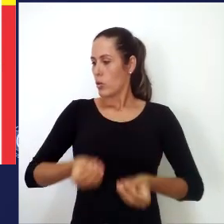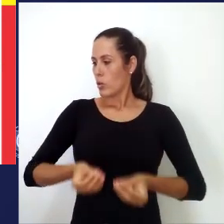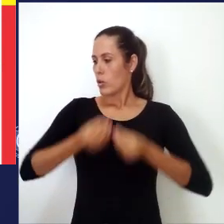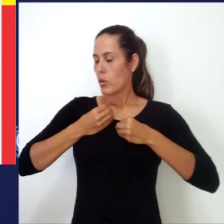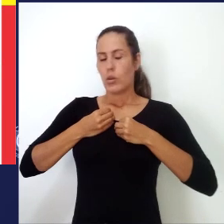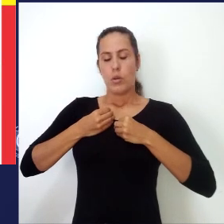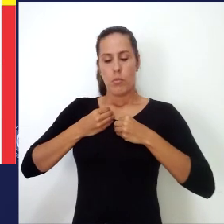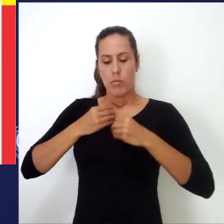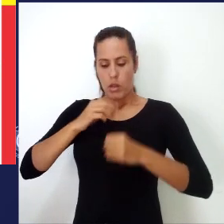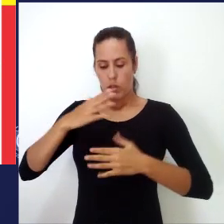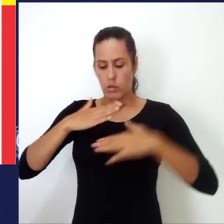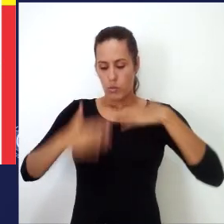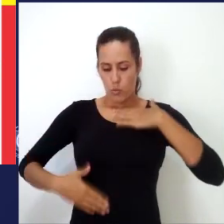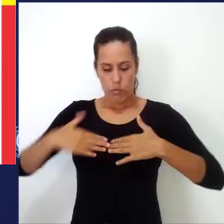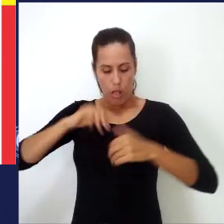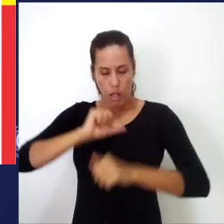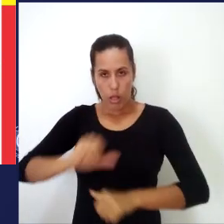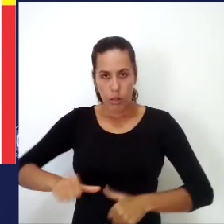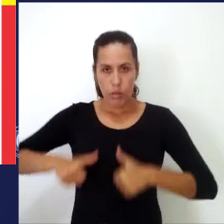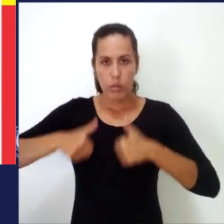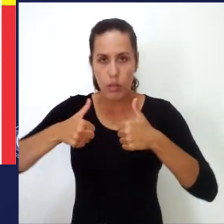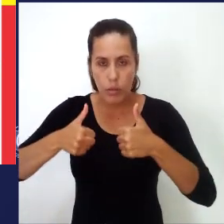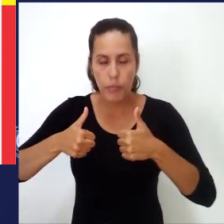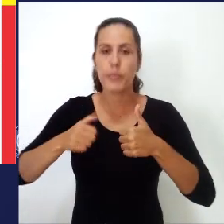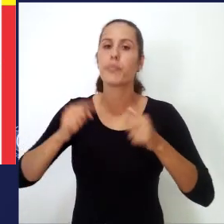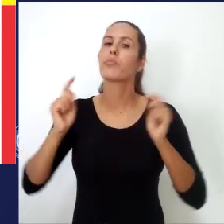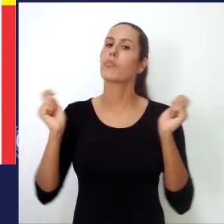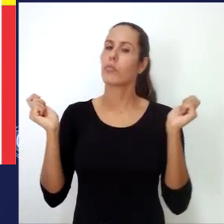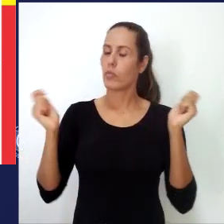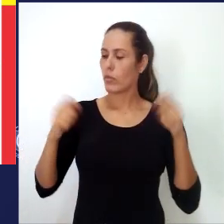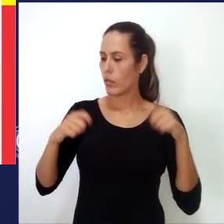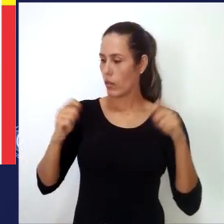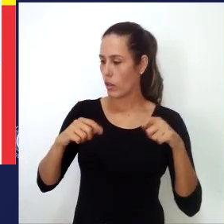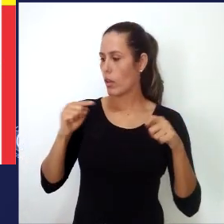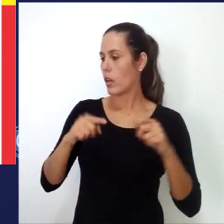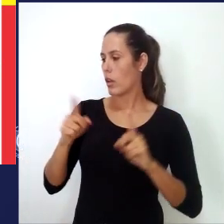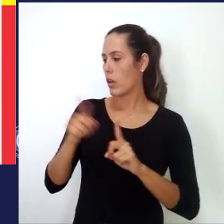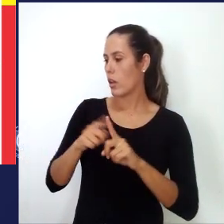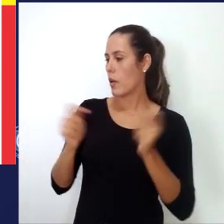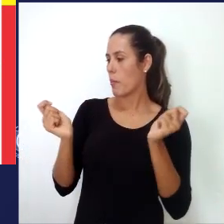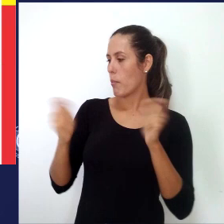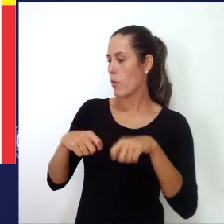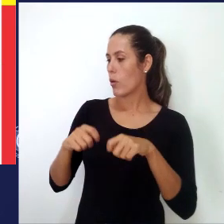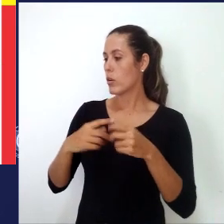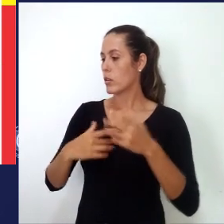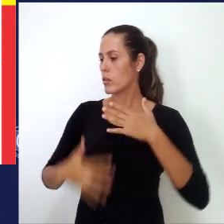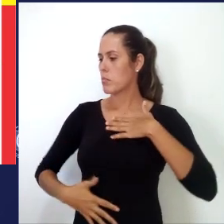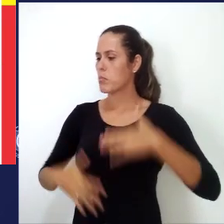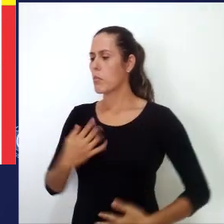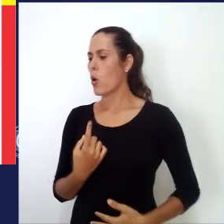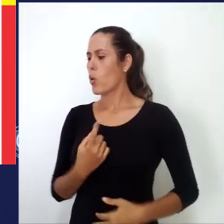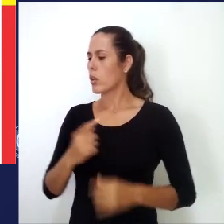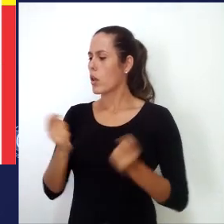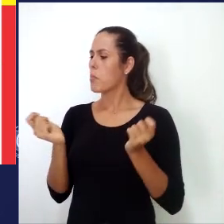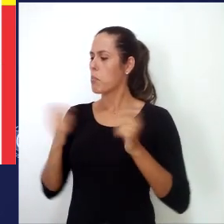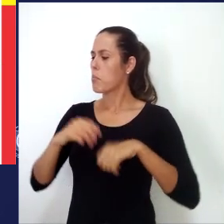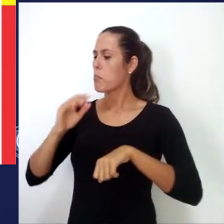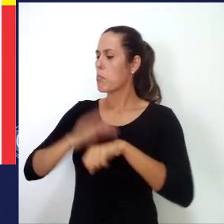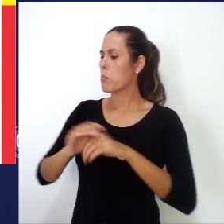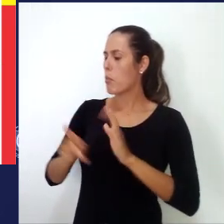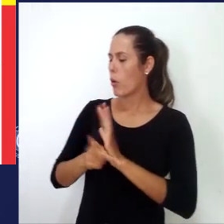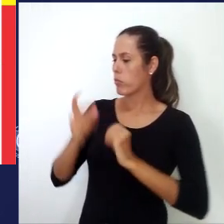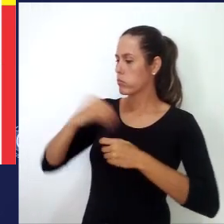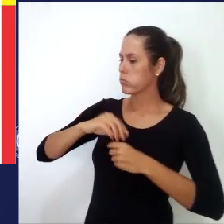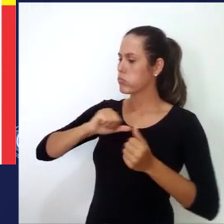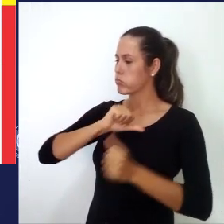para designar uma substância única, orgânica ou inorgânica, que é capaz de modificar a